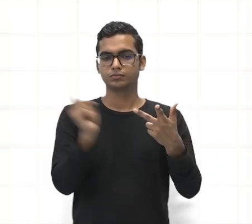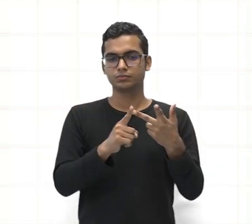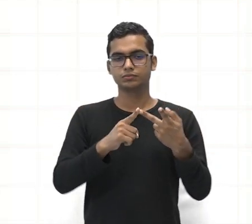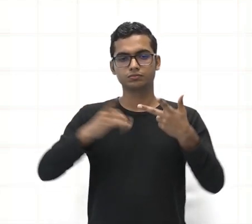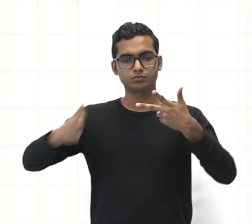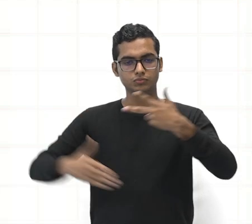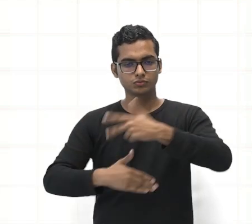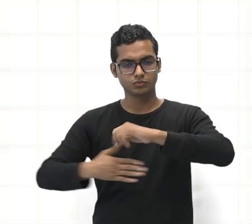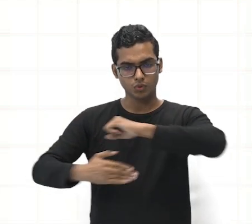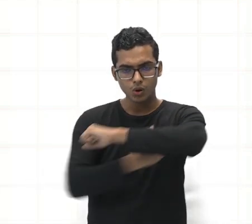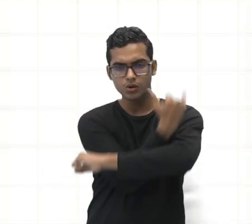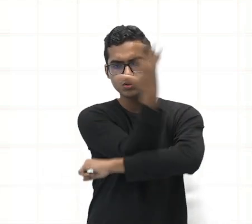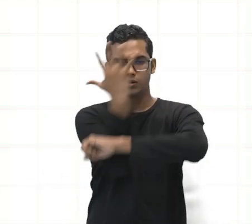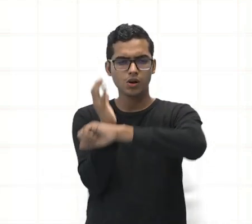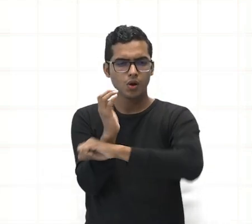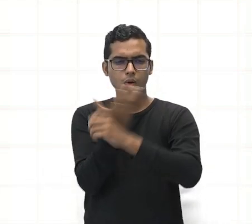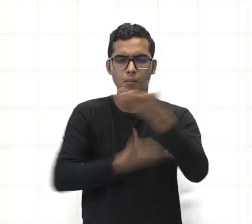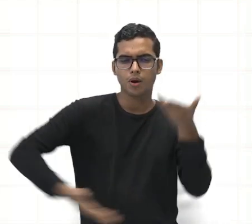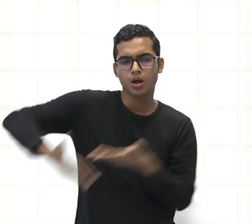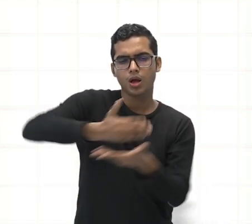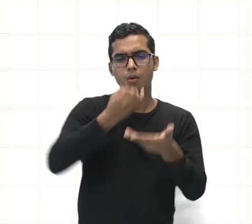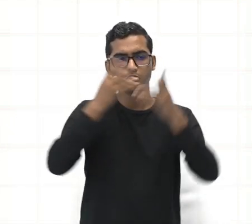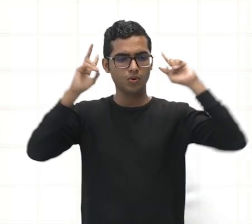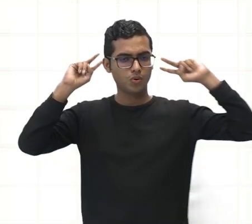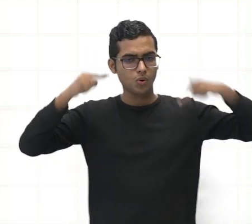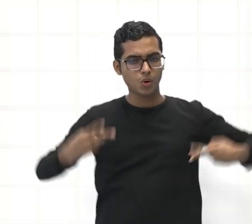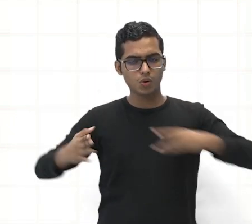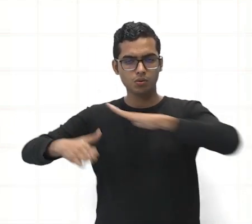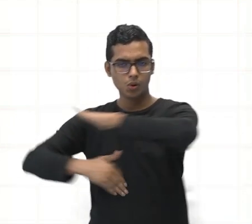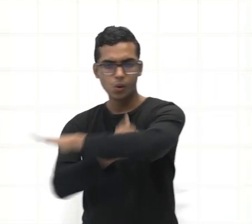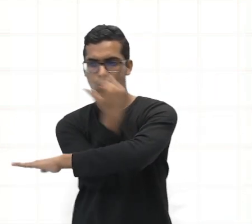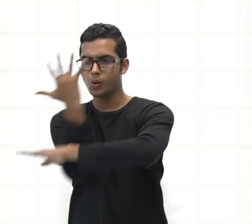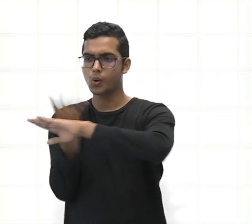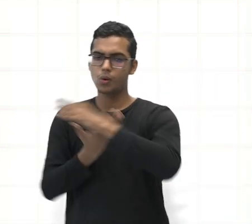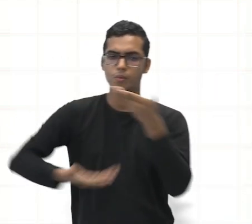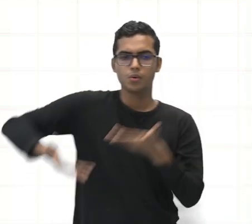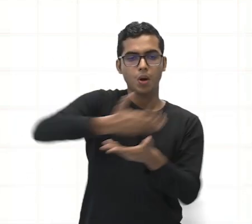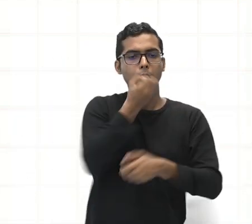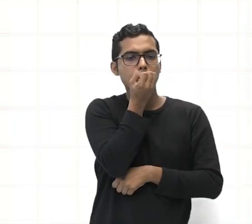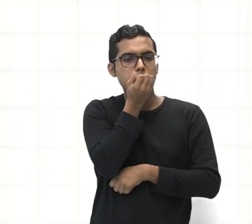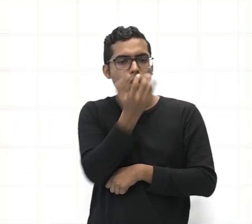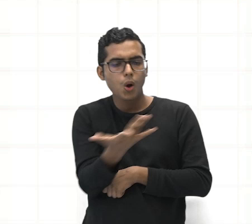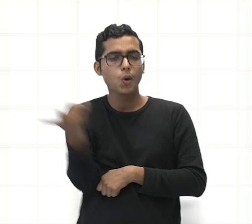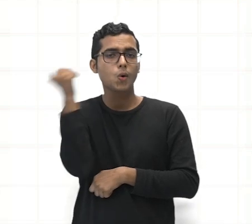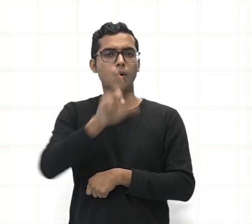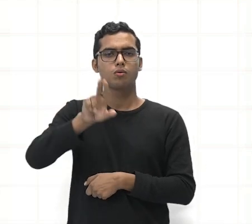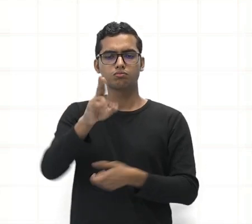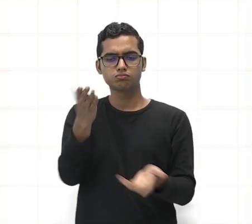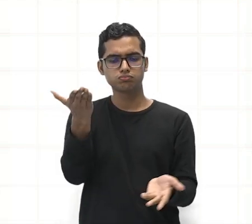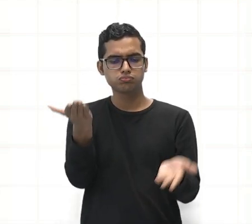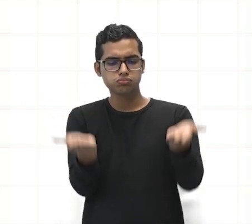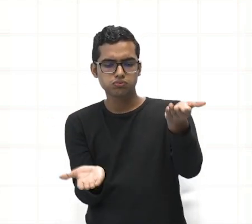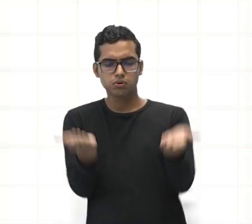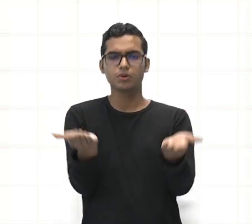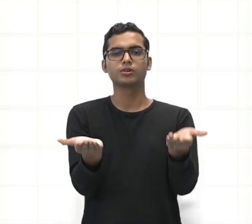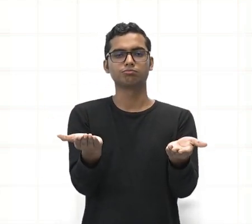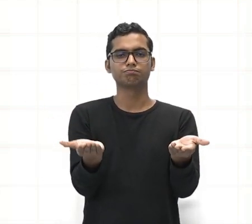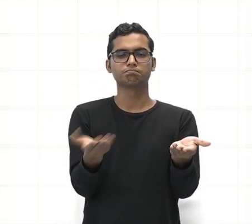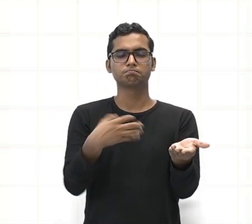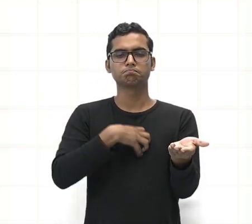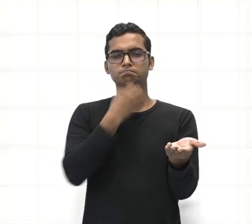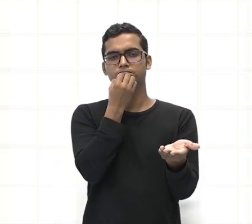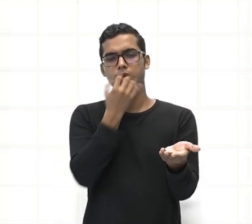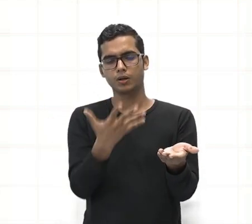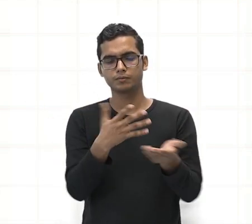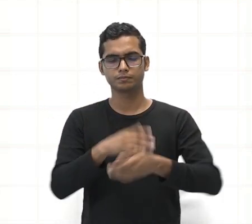ecossistemas, harmonizar a relação entre seres humanos e ecossistemas. Então, que a gente consiga utilizar, mas também consiga viver em harmonia